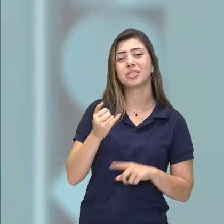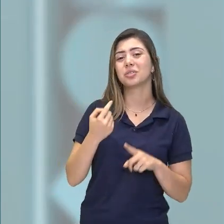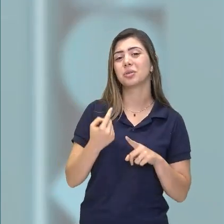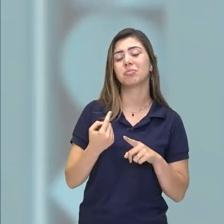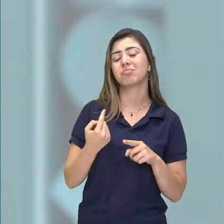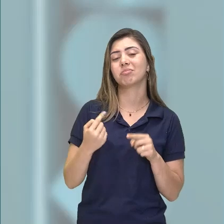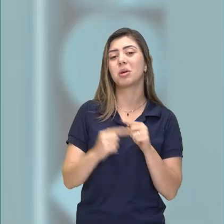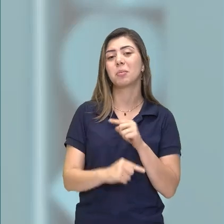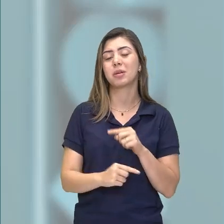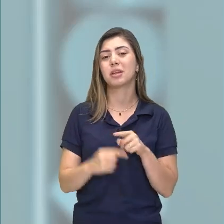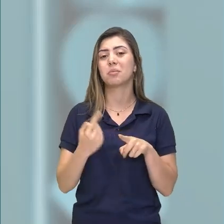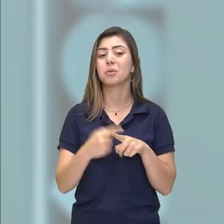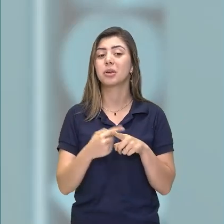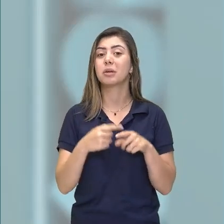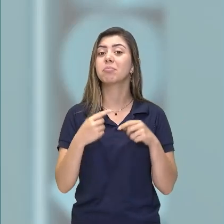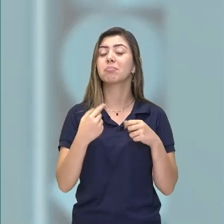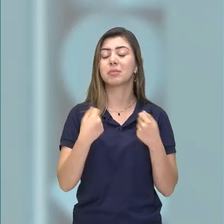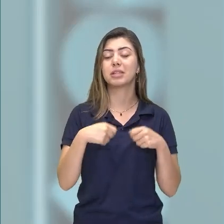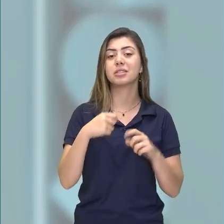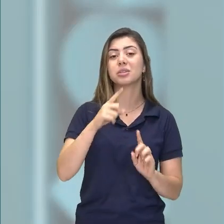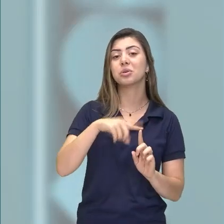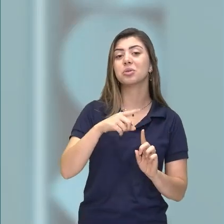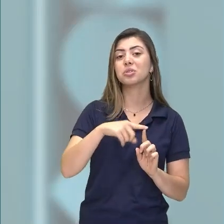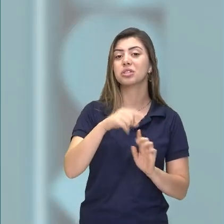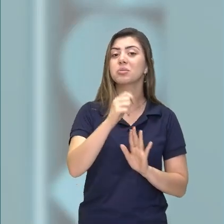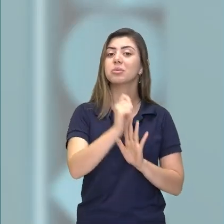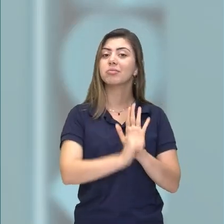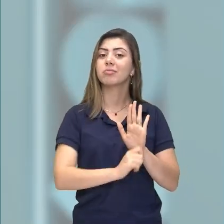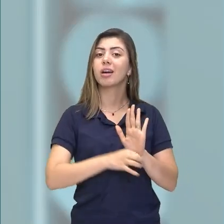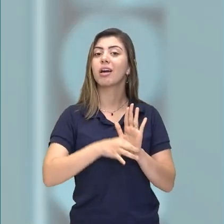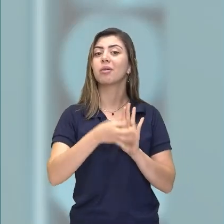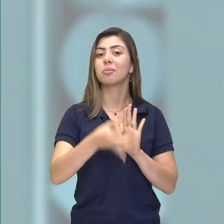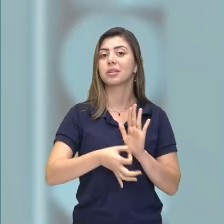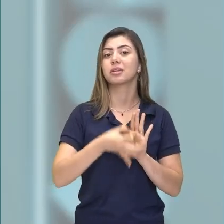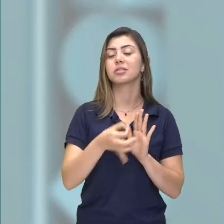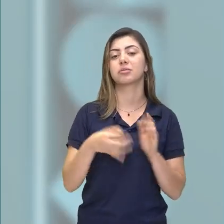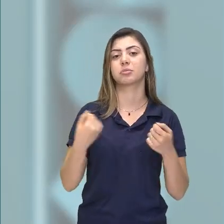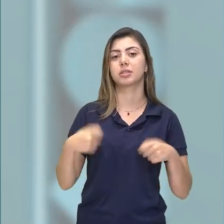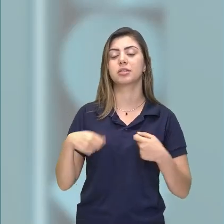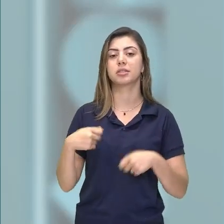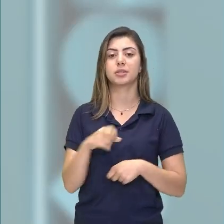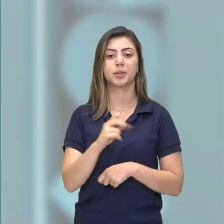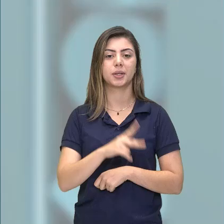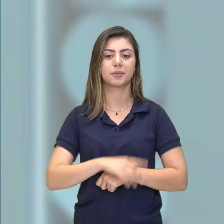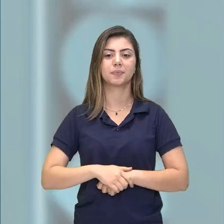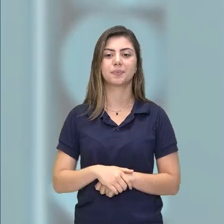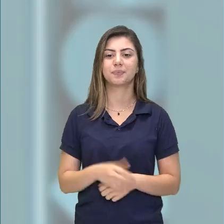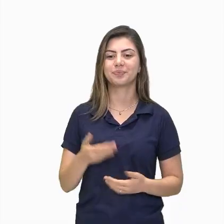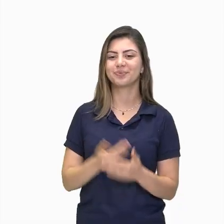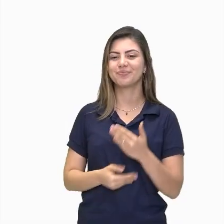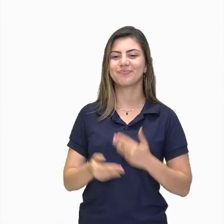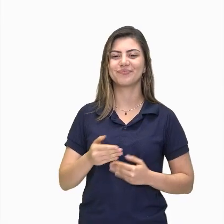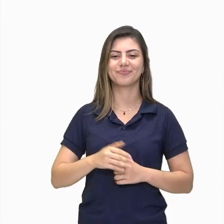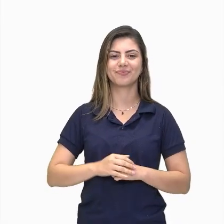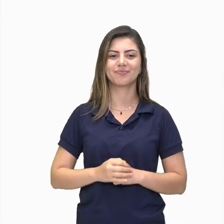está atendendo ao tipo dissertativo argumentativo, ok? Vamos continuar.